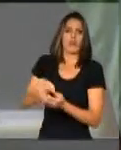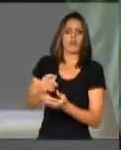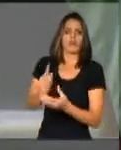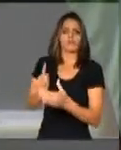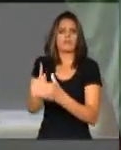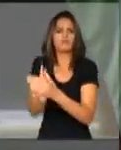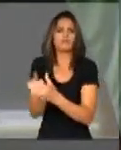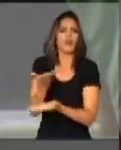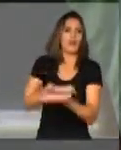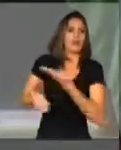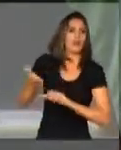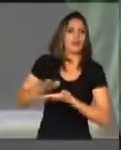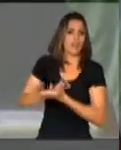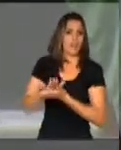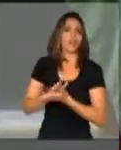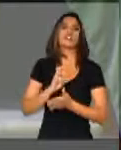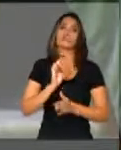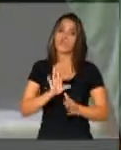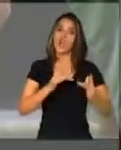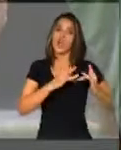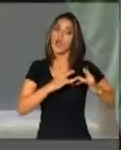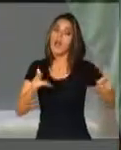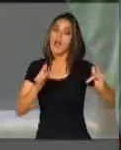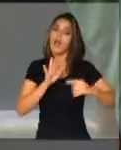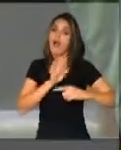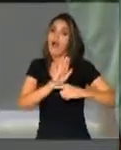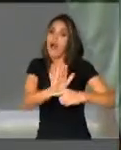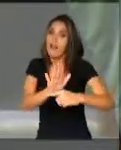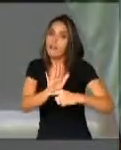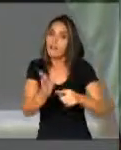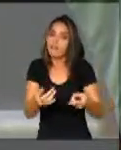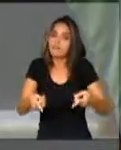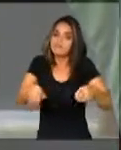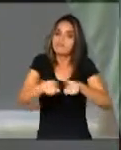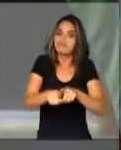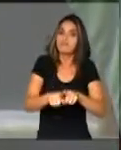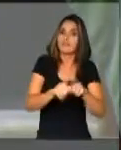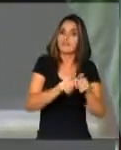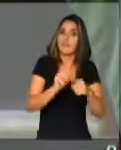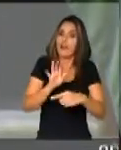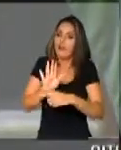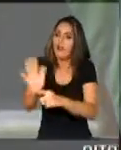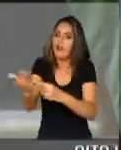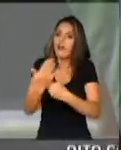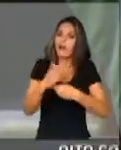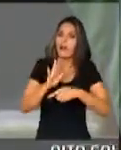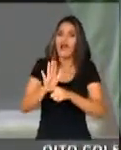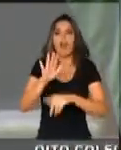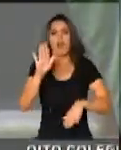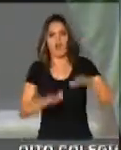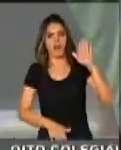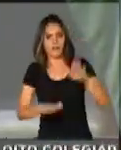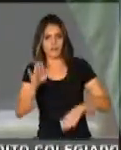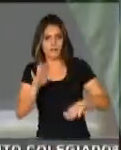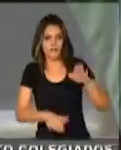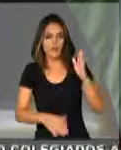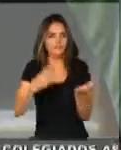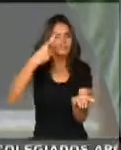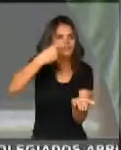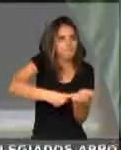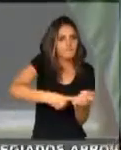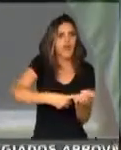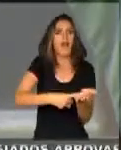estabelecer cooperação, estabelecer alianças, às vezes alianças que se